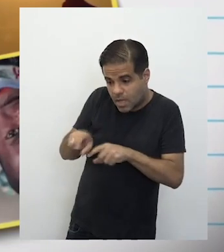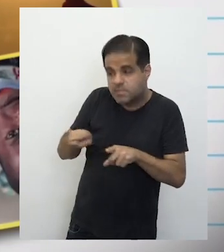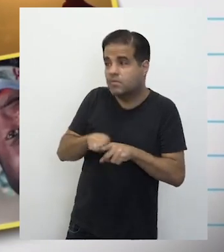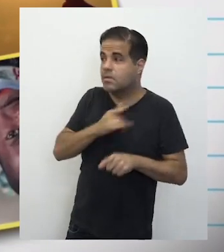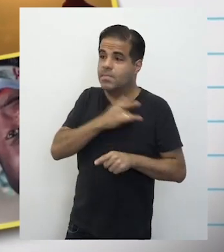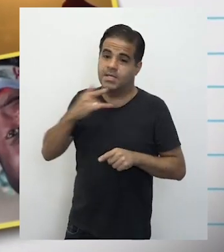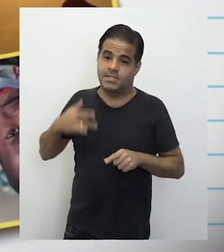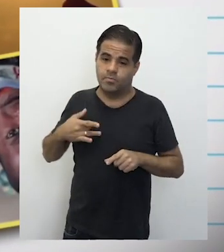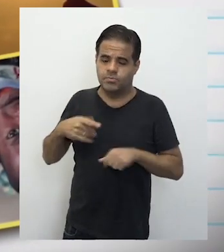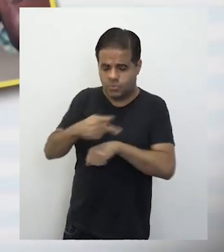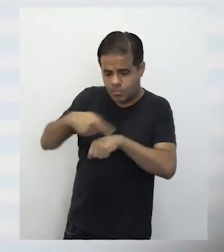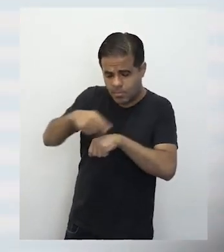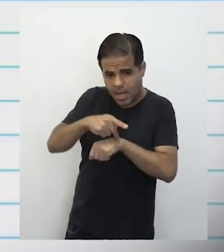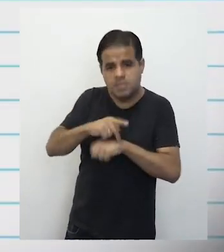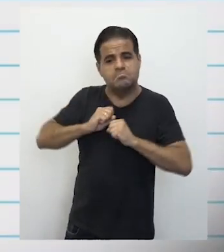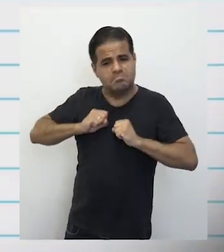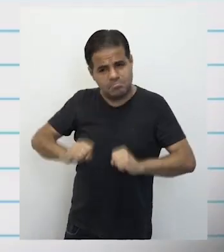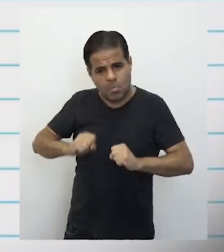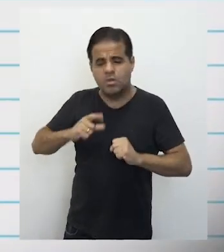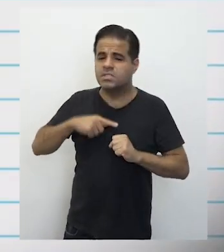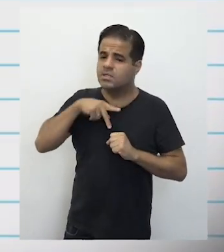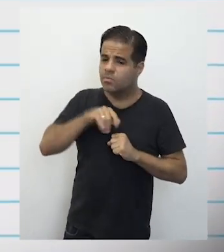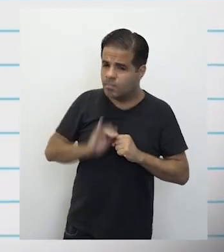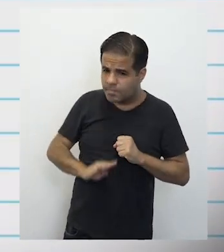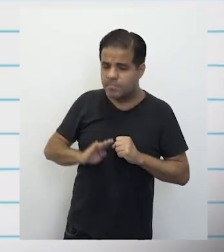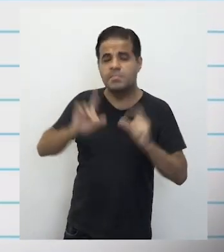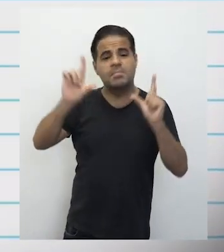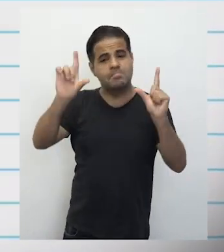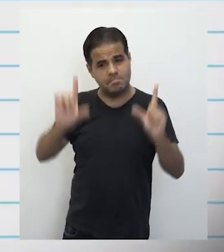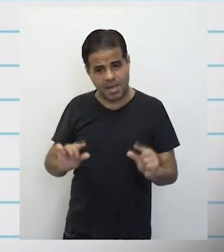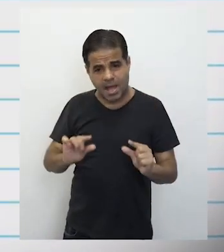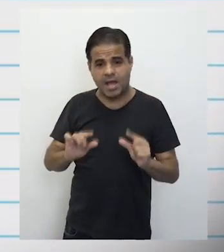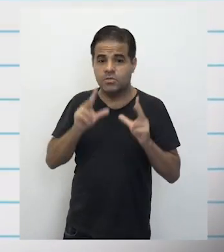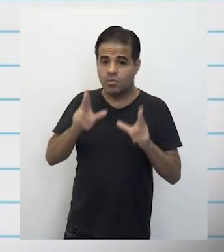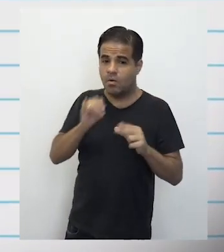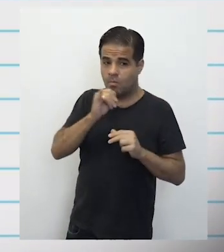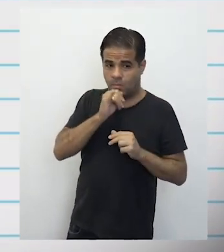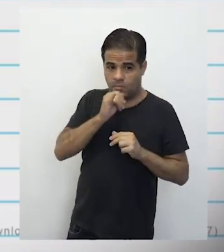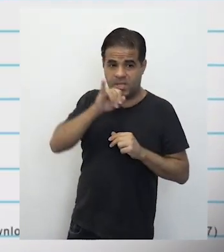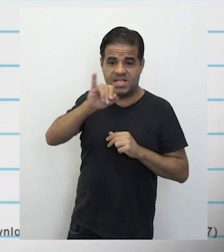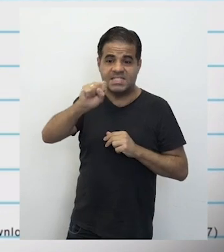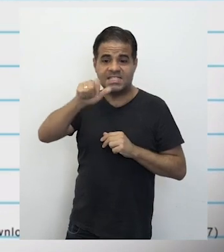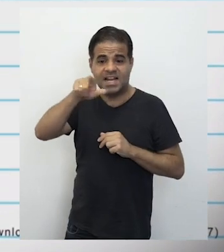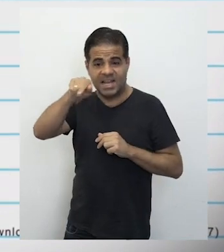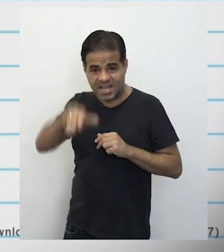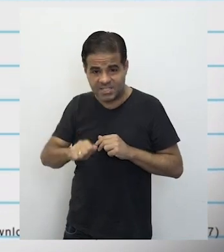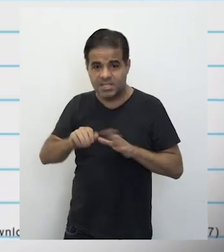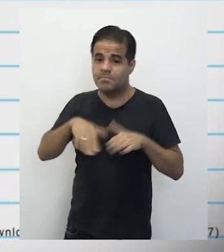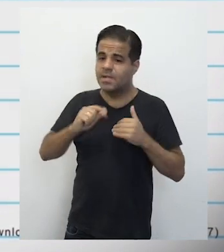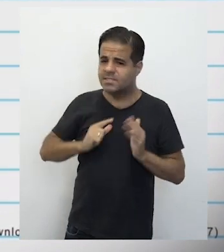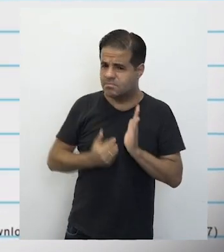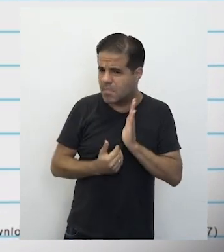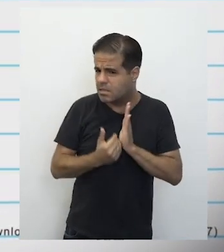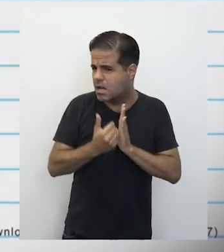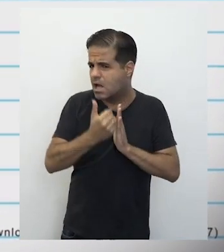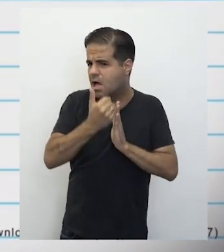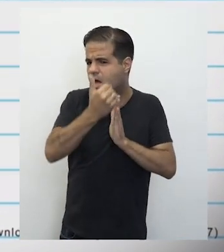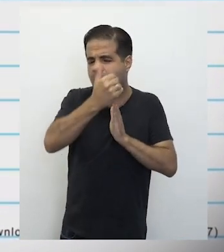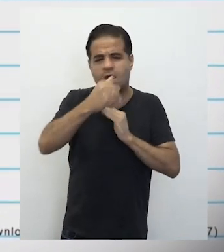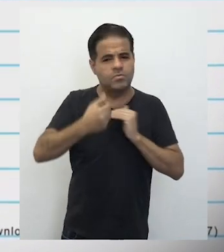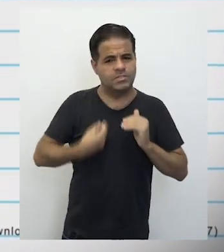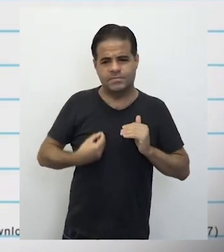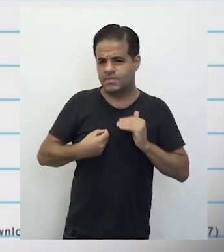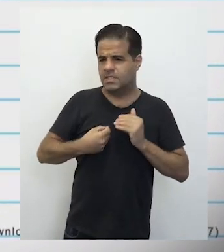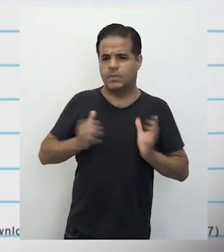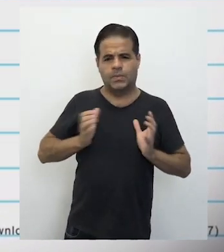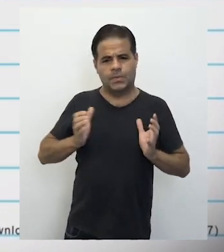saúde. Um país pode ter um PIB relativamente baixo, como no caso da Islândia, mas ter um altíssimo padrão de vida. Ou,